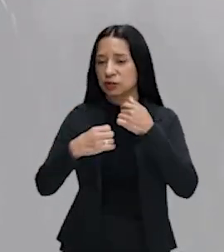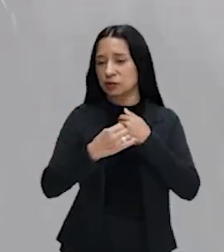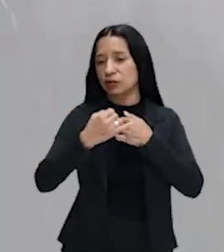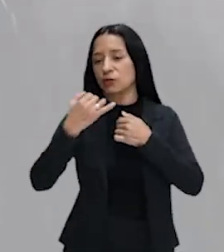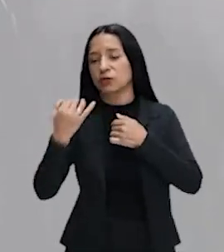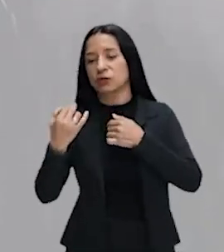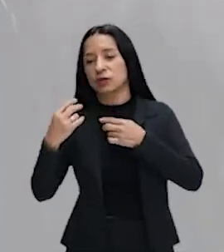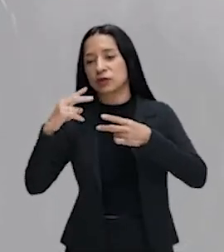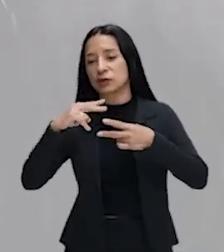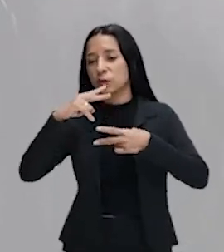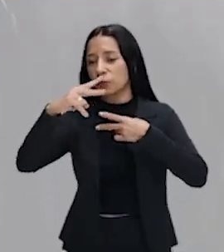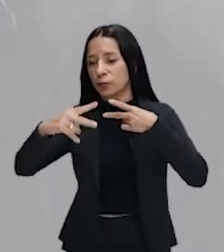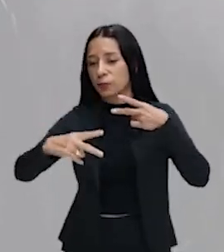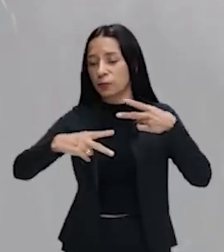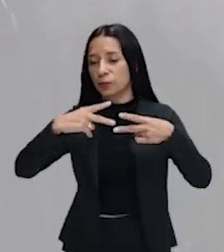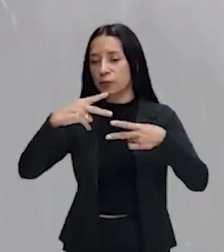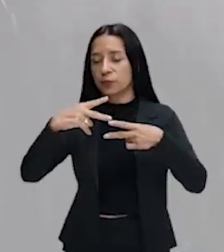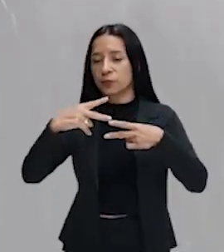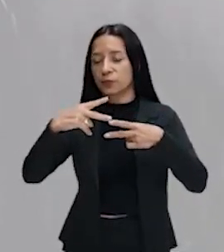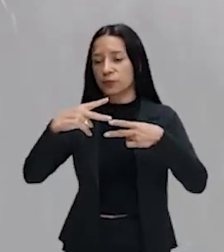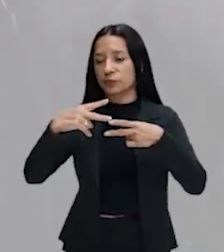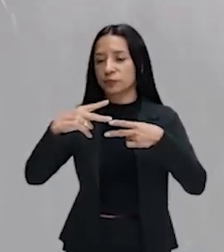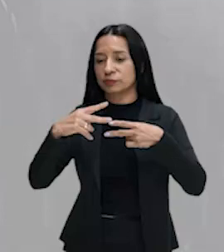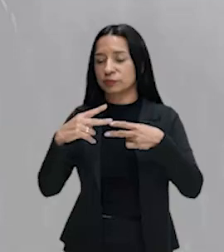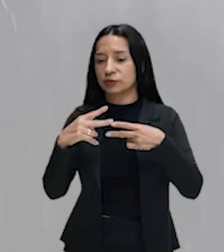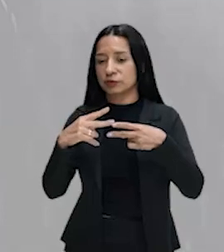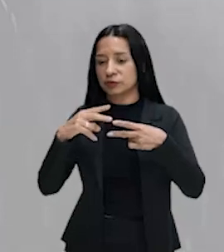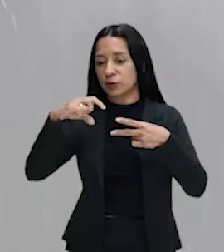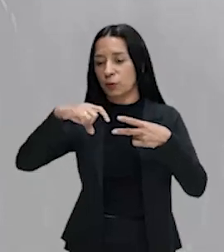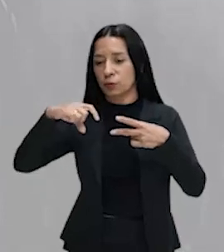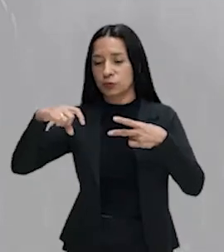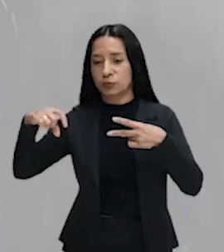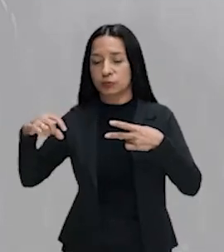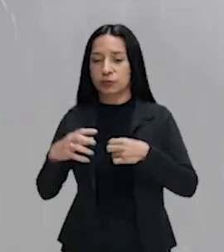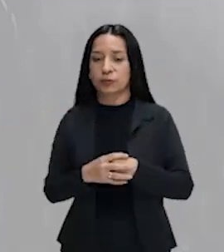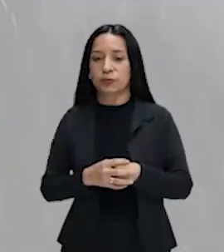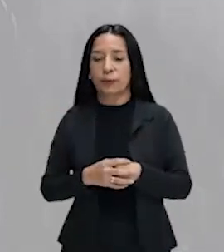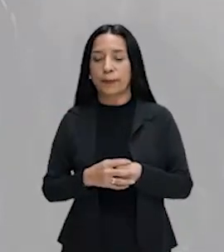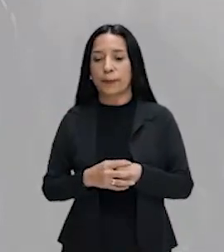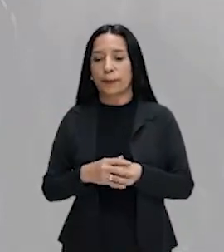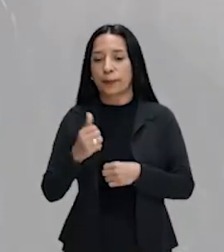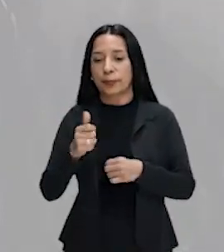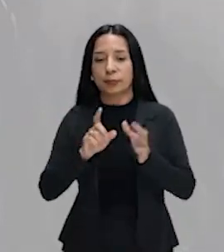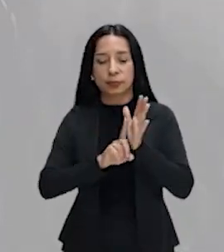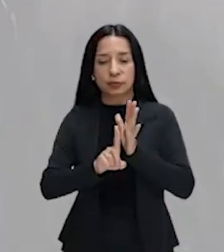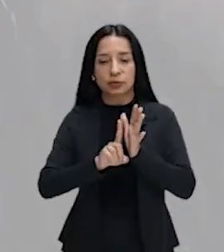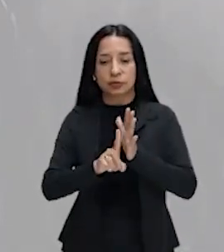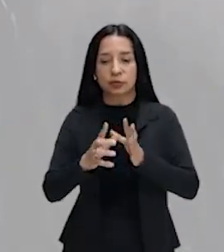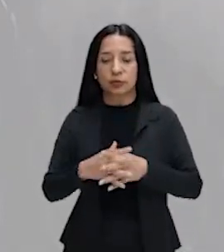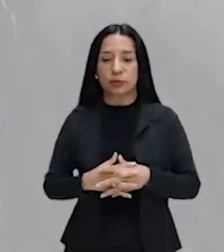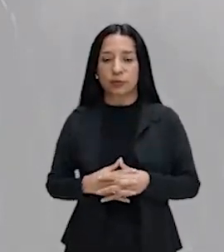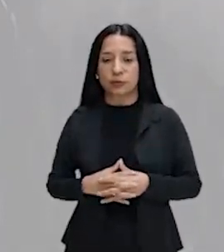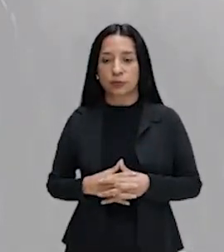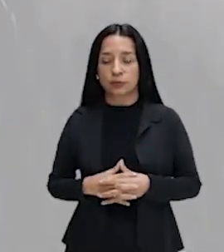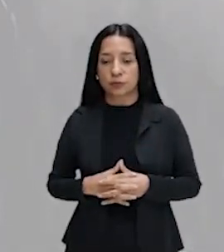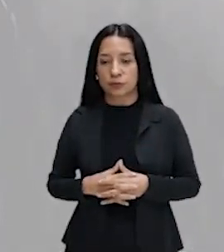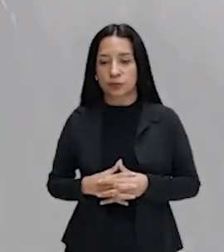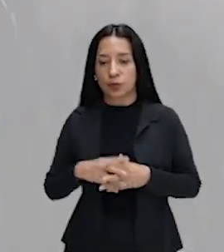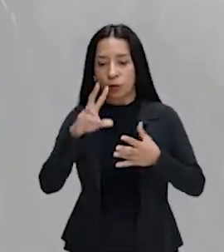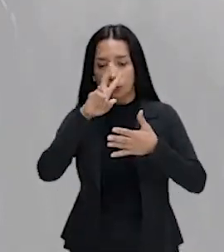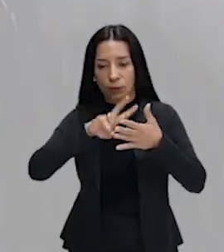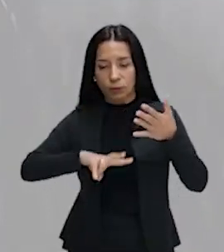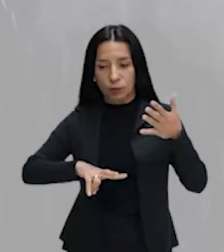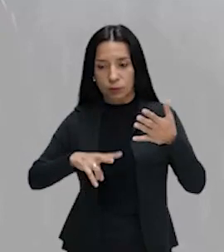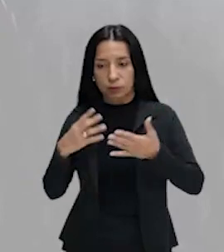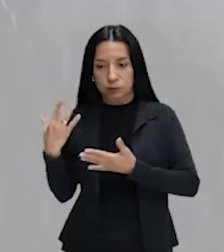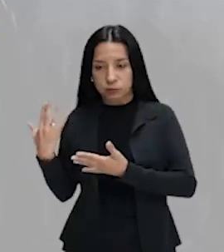tá? Então, vamos logo para a primeira questão. Diz o seguinte: nos cães labradores, a